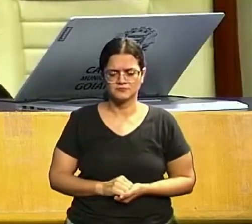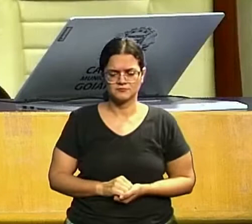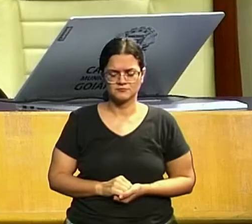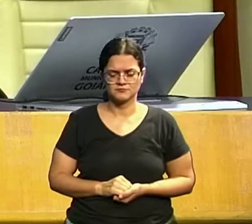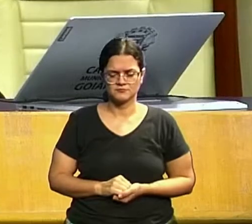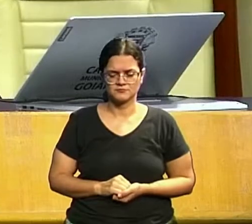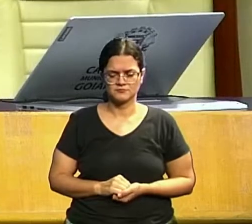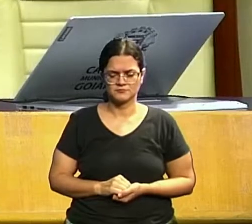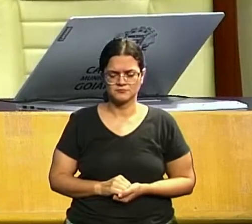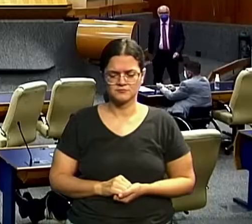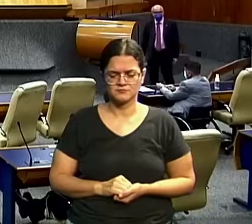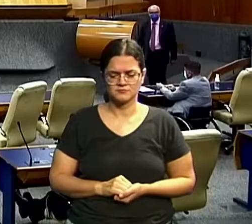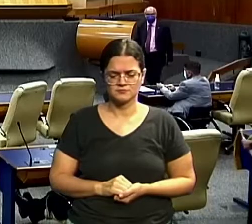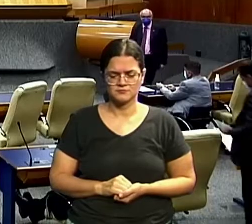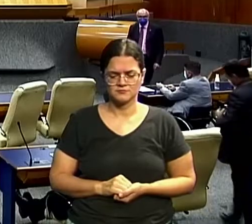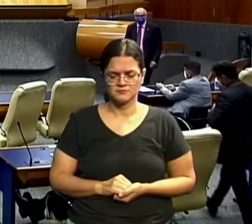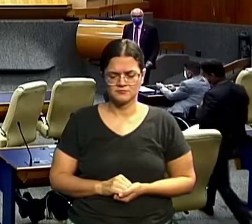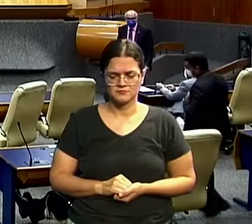inscrito.